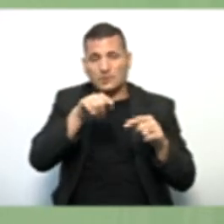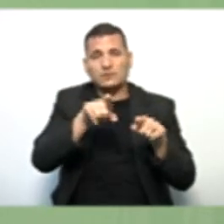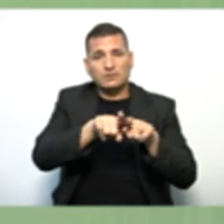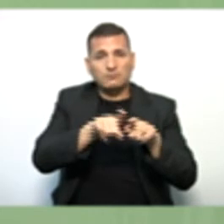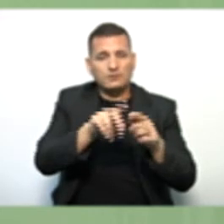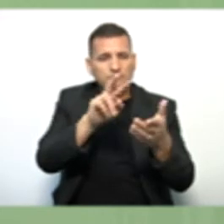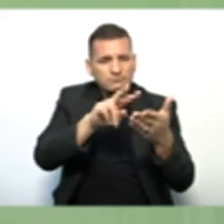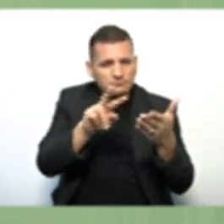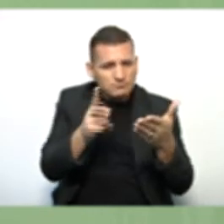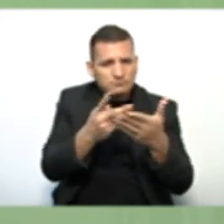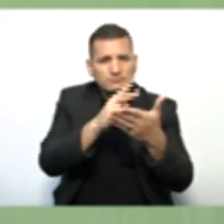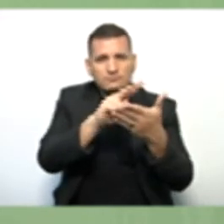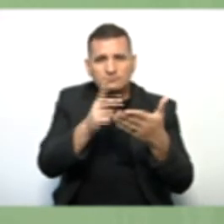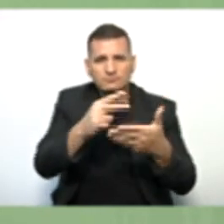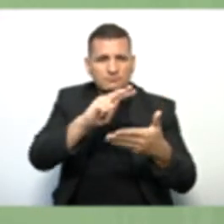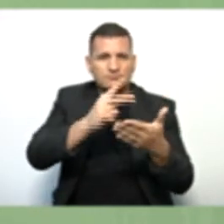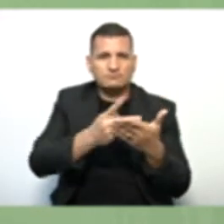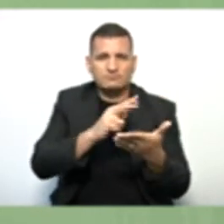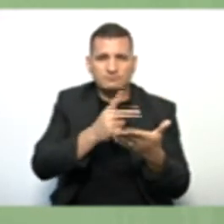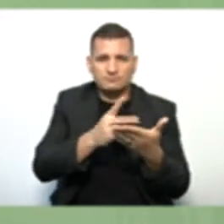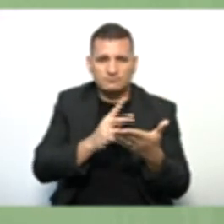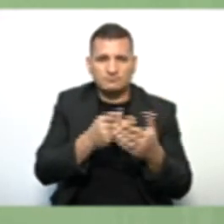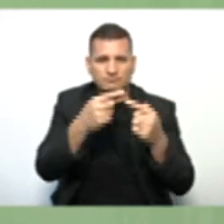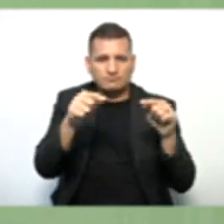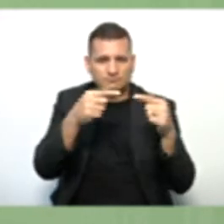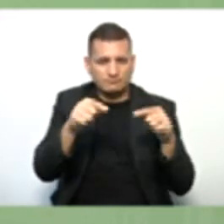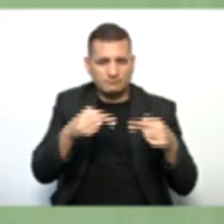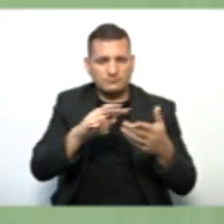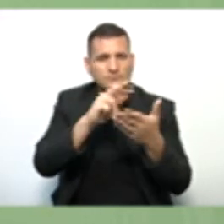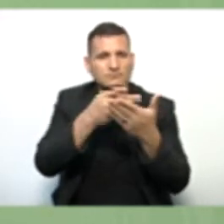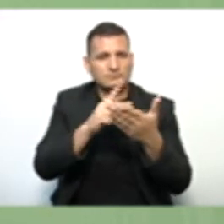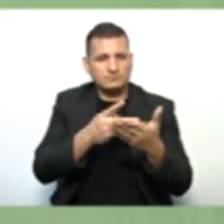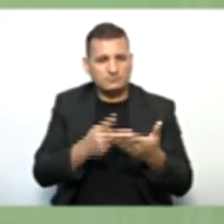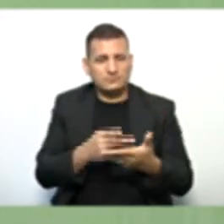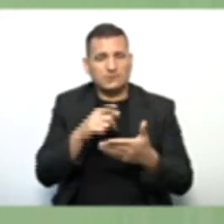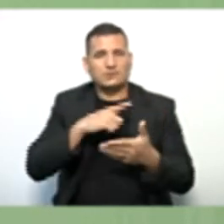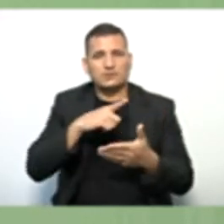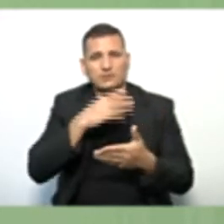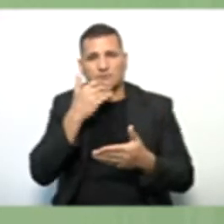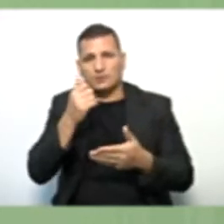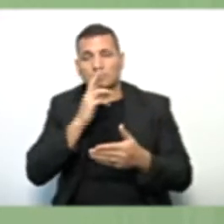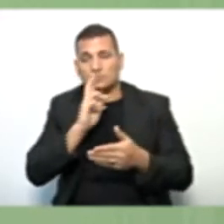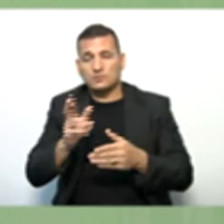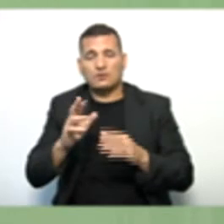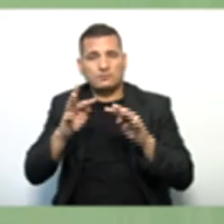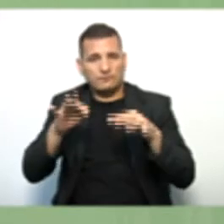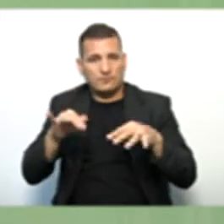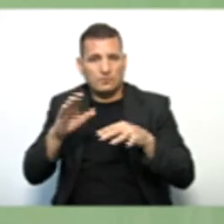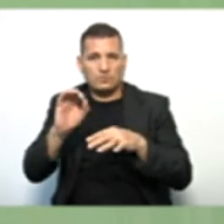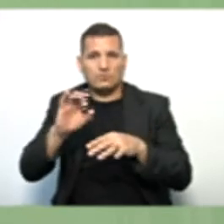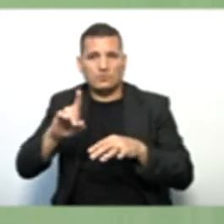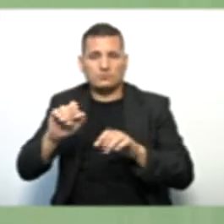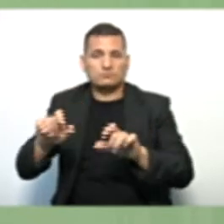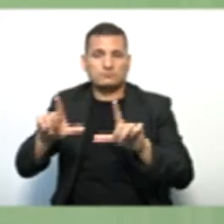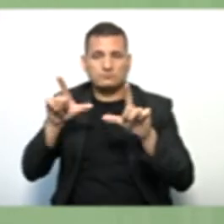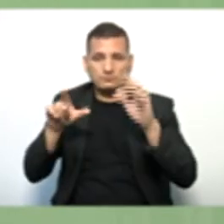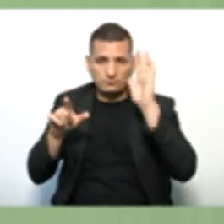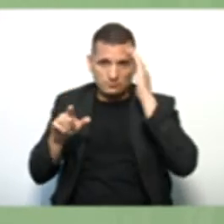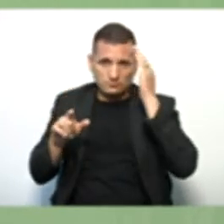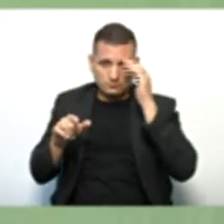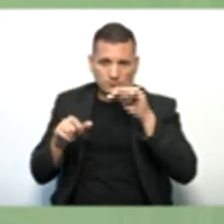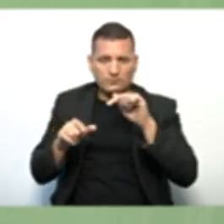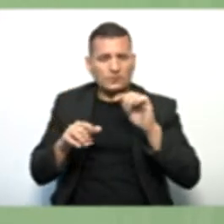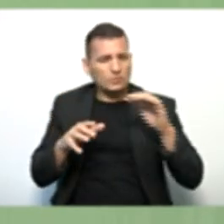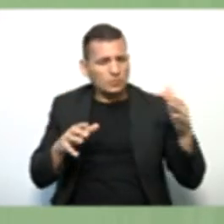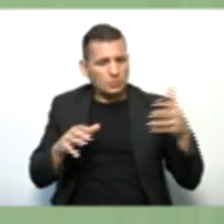traduzindo essa linha por linha, para que a gente possa ter um melhor resultado na parte final do código, já entender, já ir tratando todo tipo de